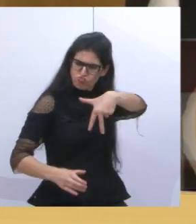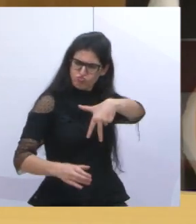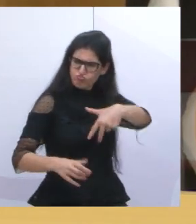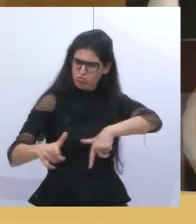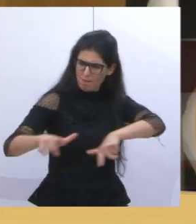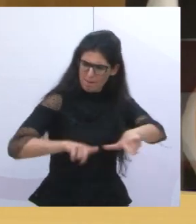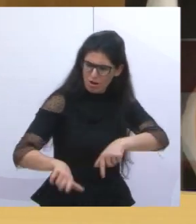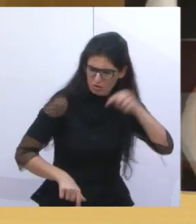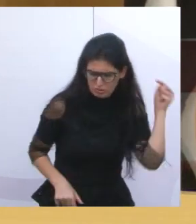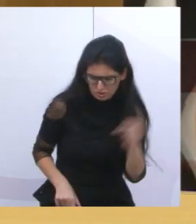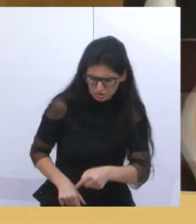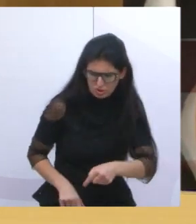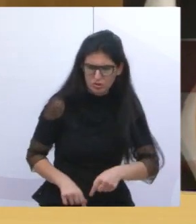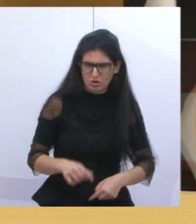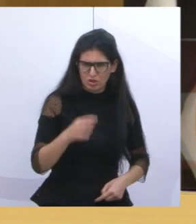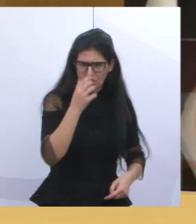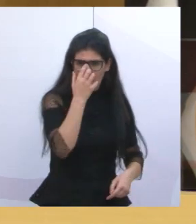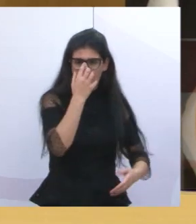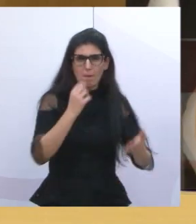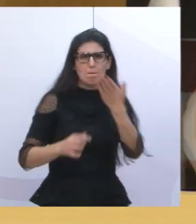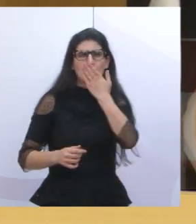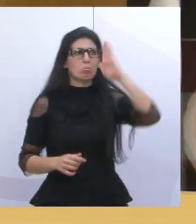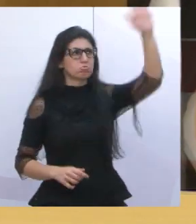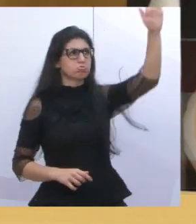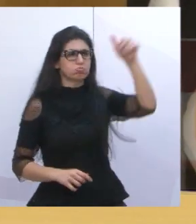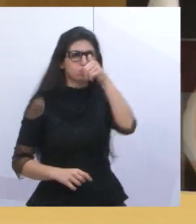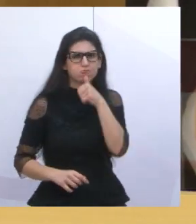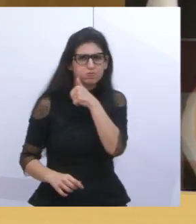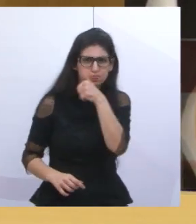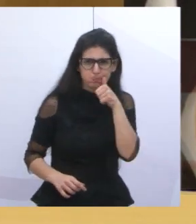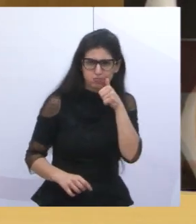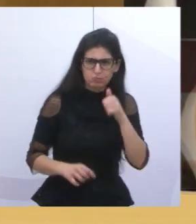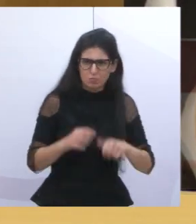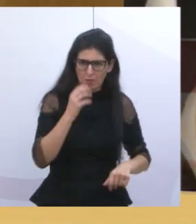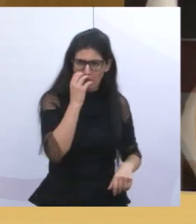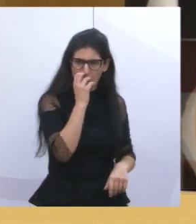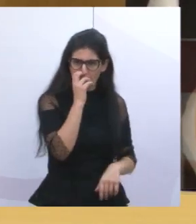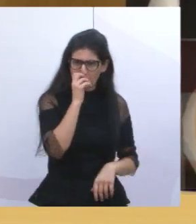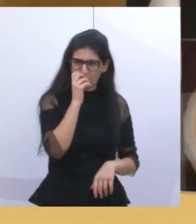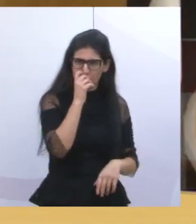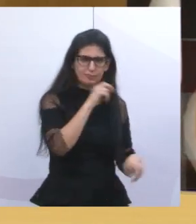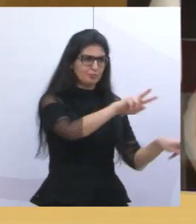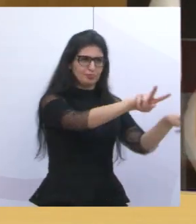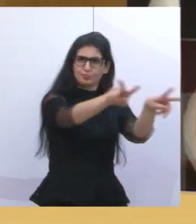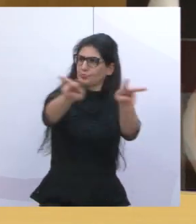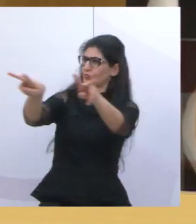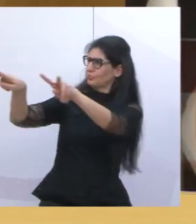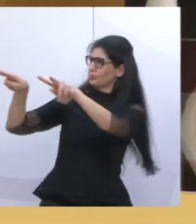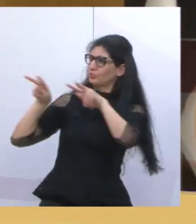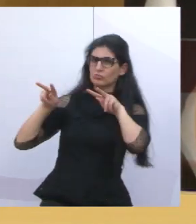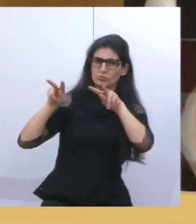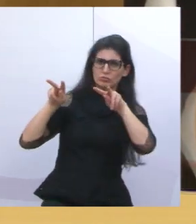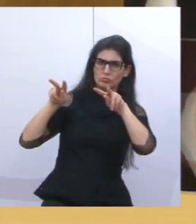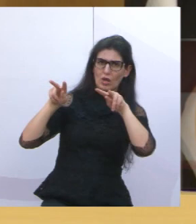repriso a coisa de novo. Quando jurei a bandeira aqui, que eu iria sim ter um olhar para toda a cidade, para todos os munícipes da nossa cidade, mas um olhar